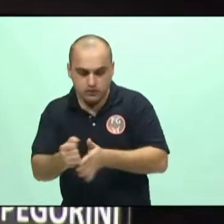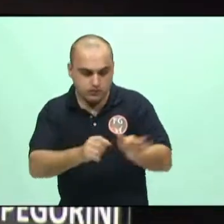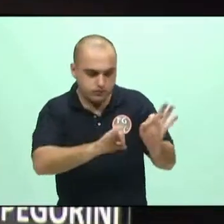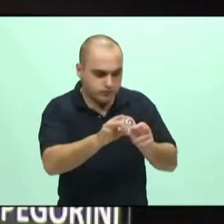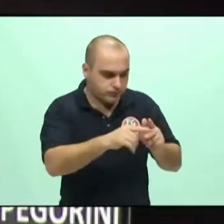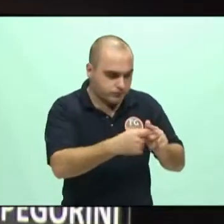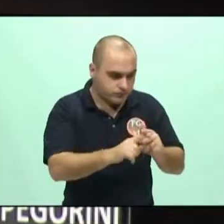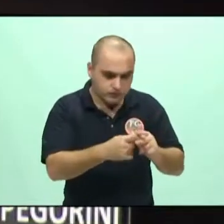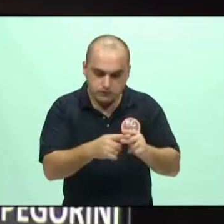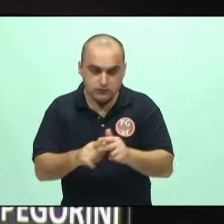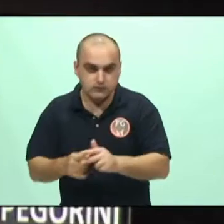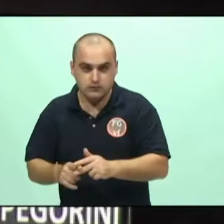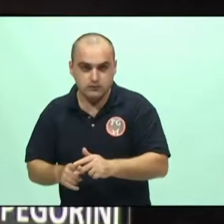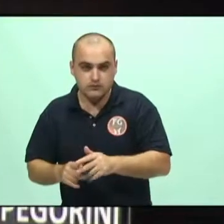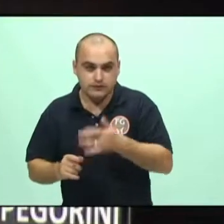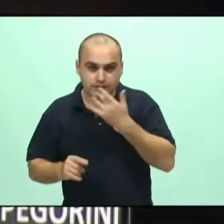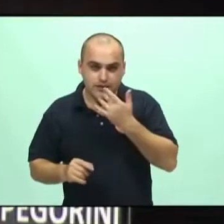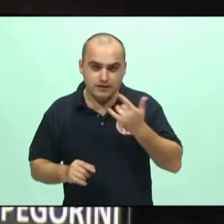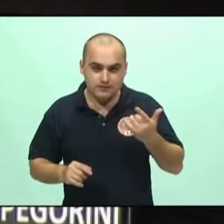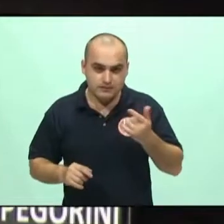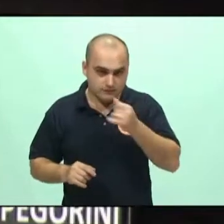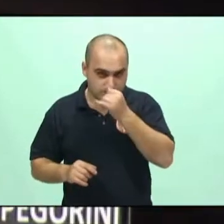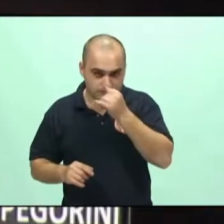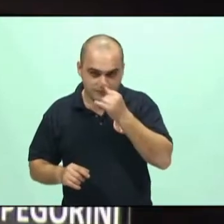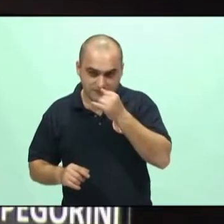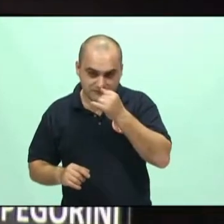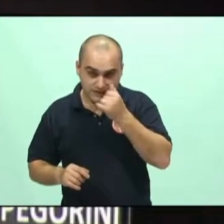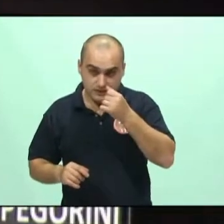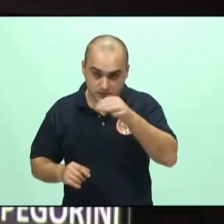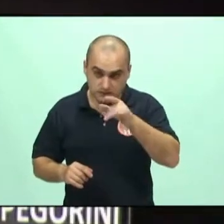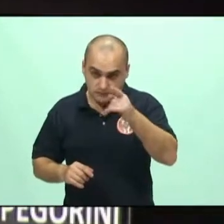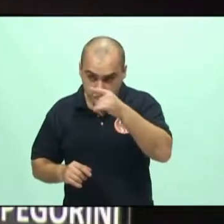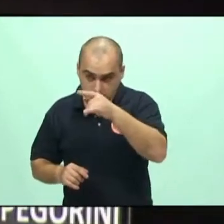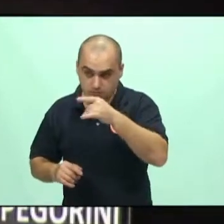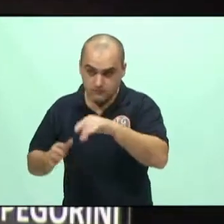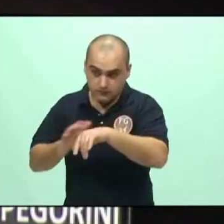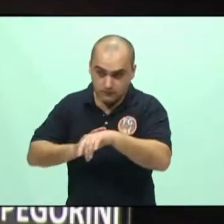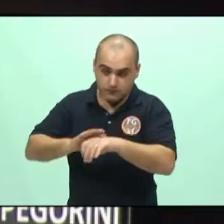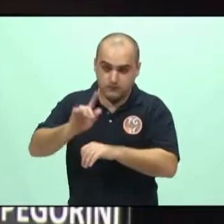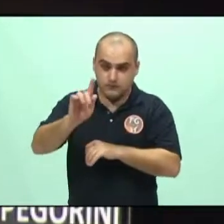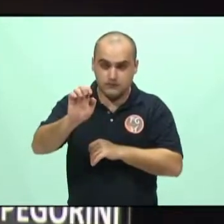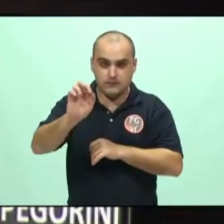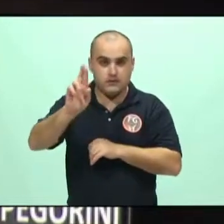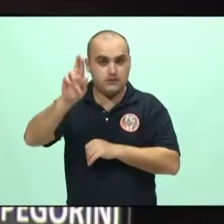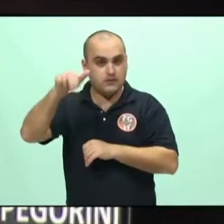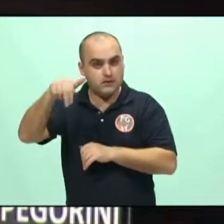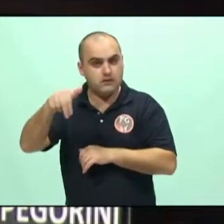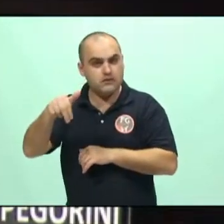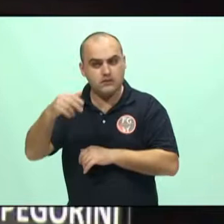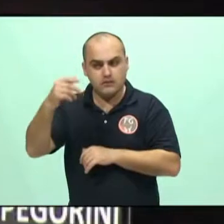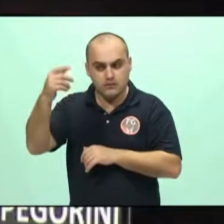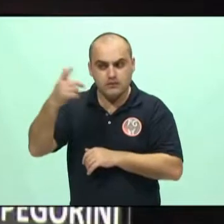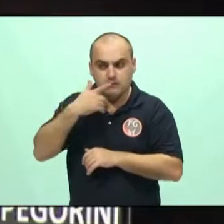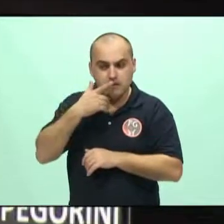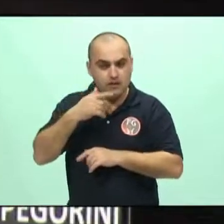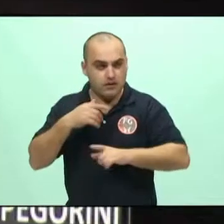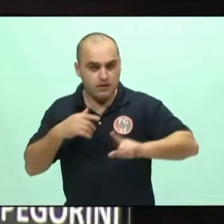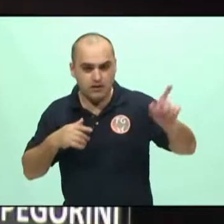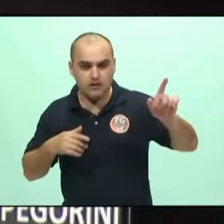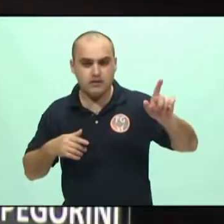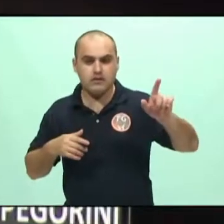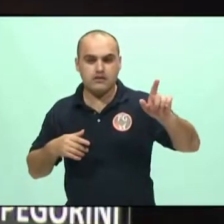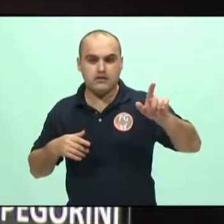porque tá difícil mesmo se eu falar com seu Guilherme lá e diga para ele passa lá Que nem aquela milionário Você é rica